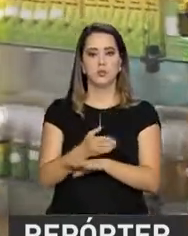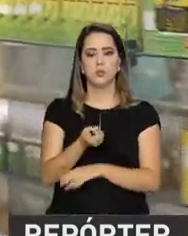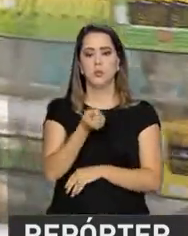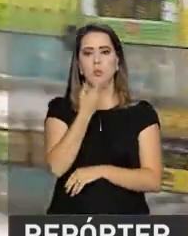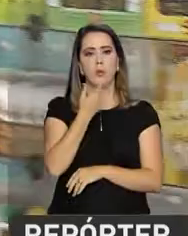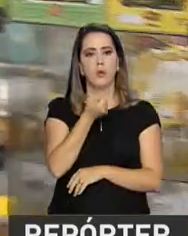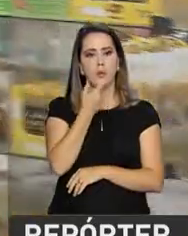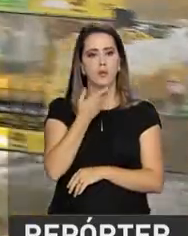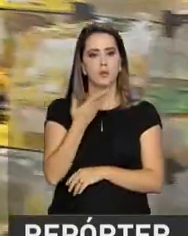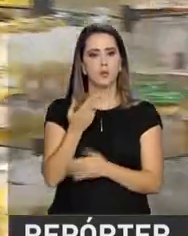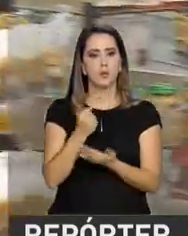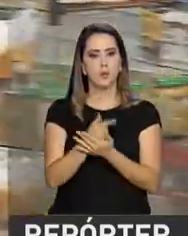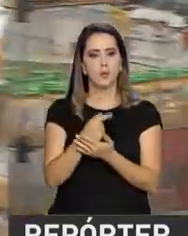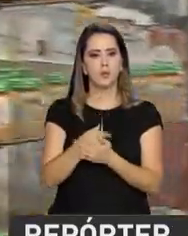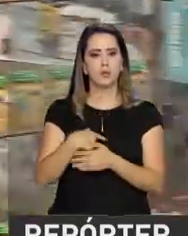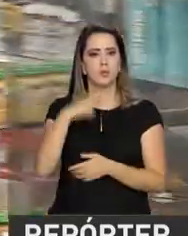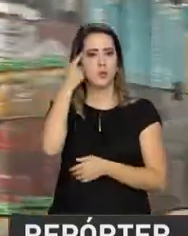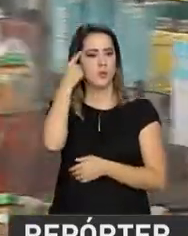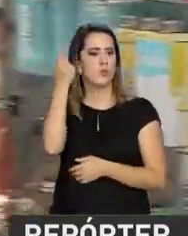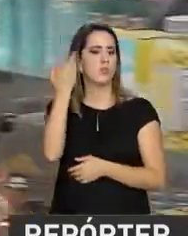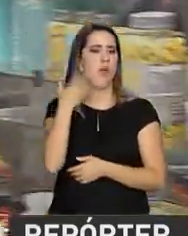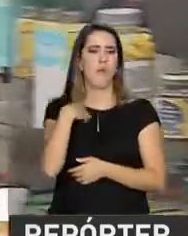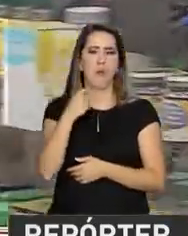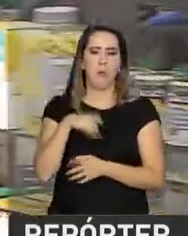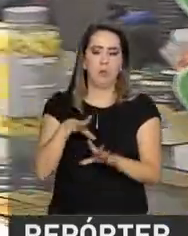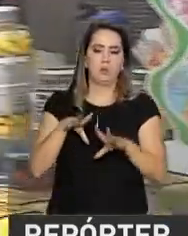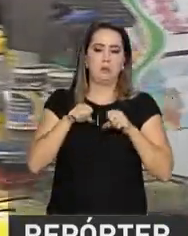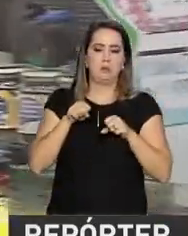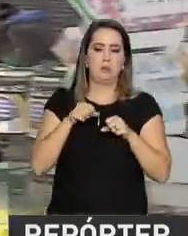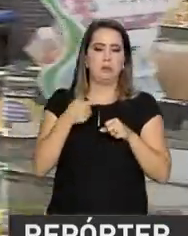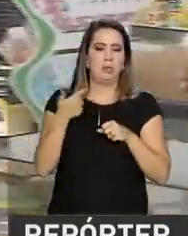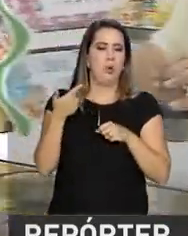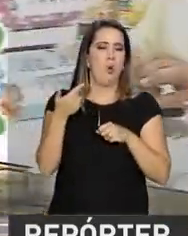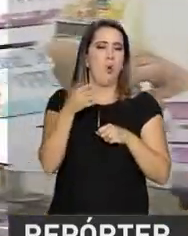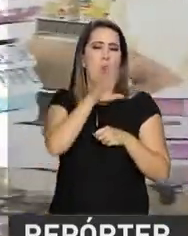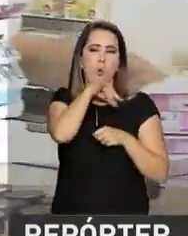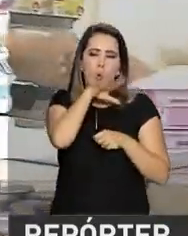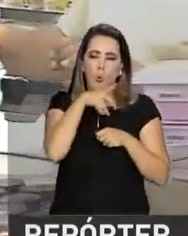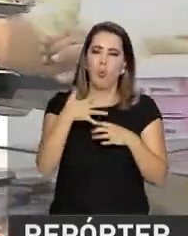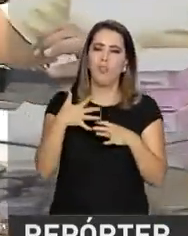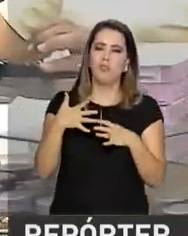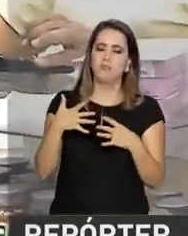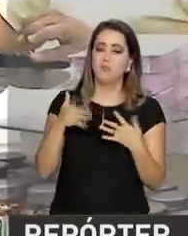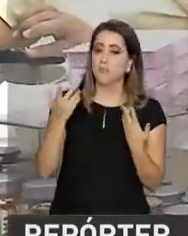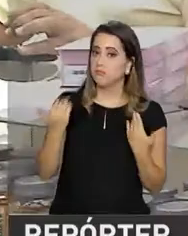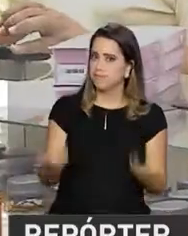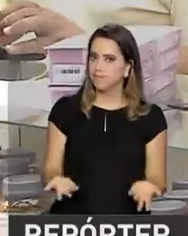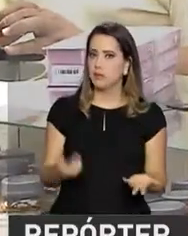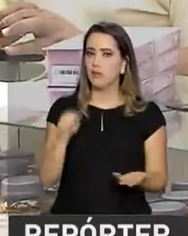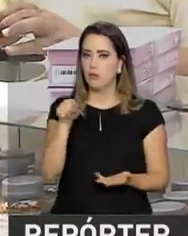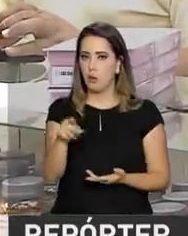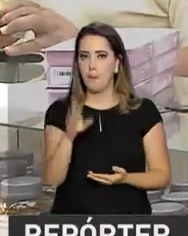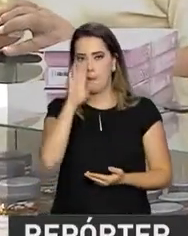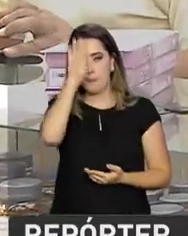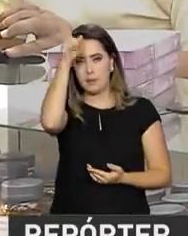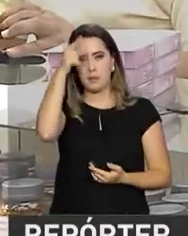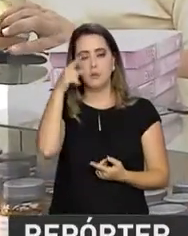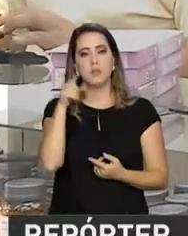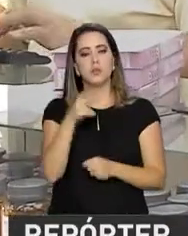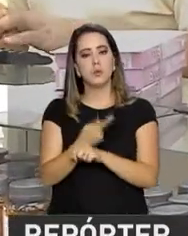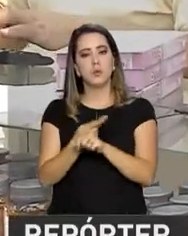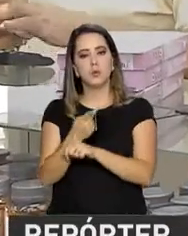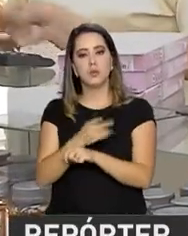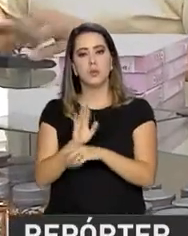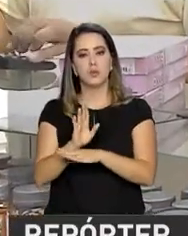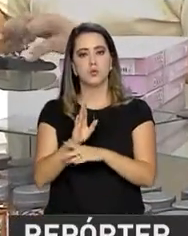muitas vezes nem imagina que ele pode causar sintomas desagradáveis como os que a jaqueline teve se isso acontecer a primeira medida é procurar